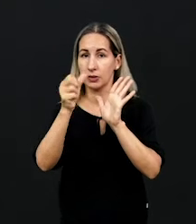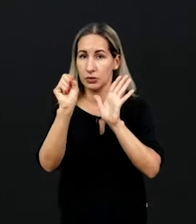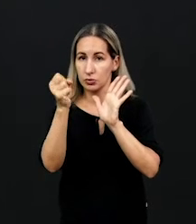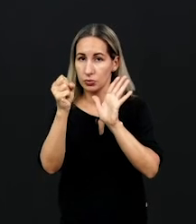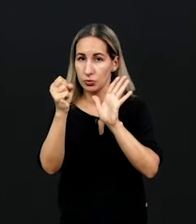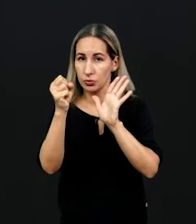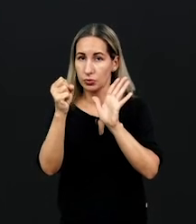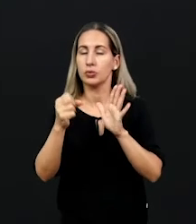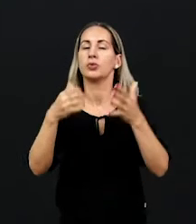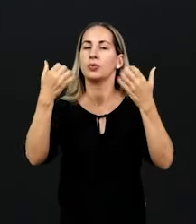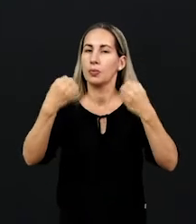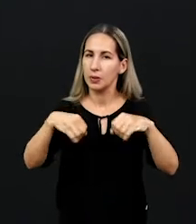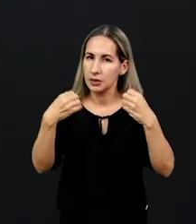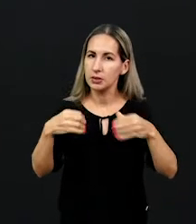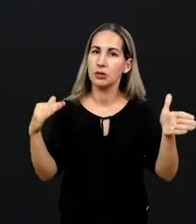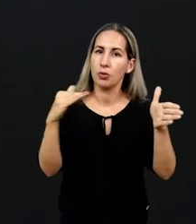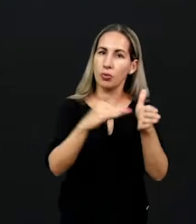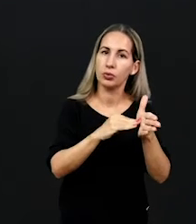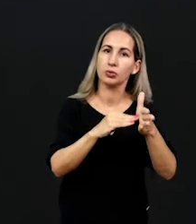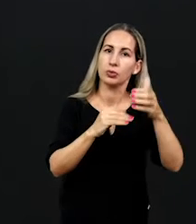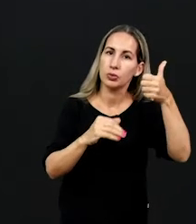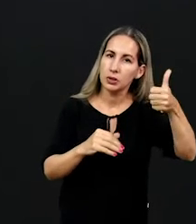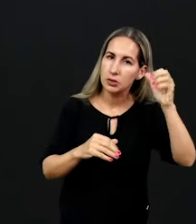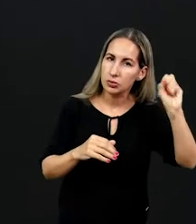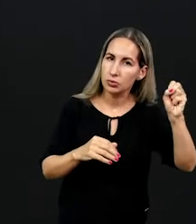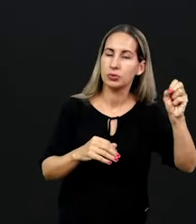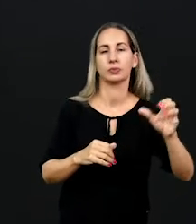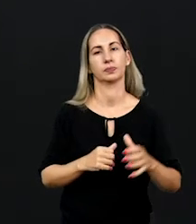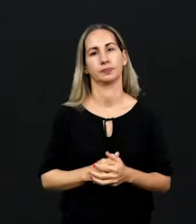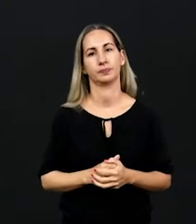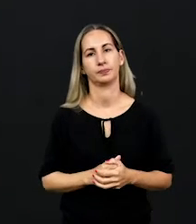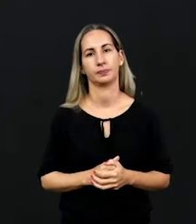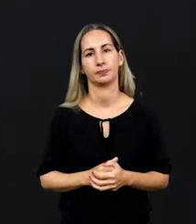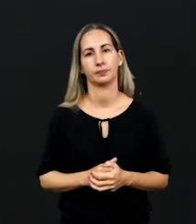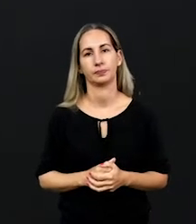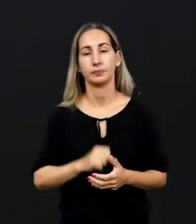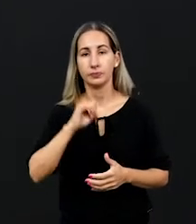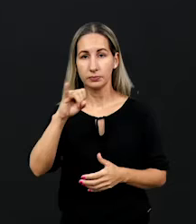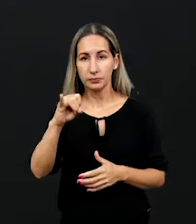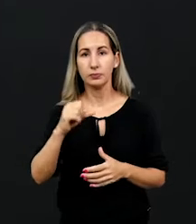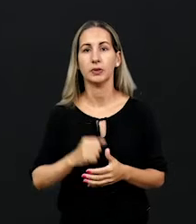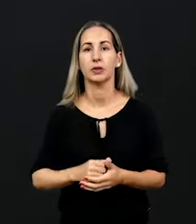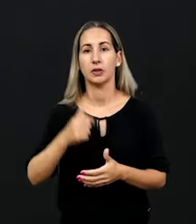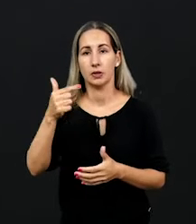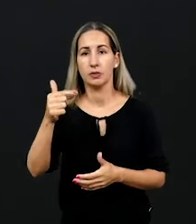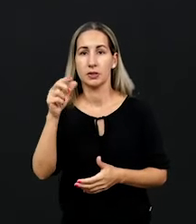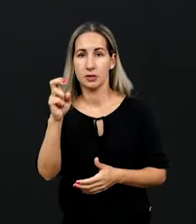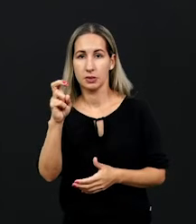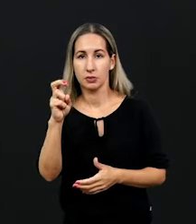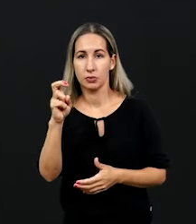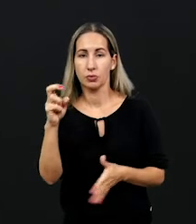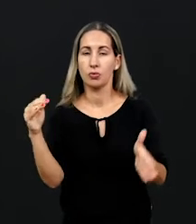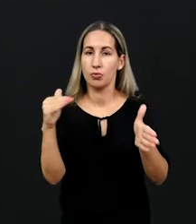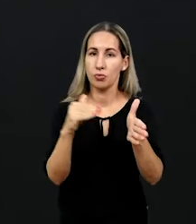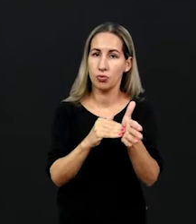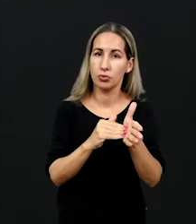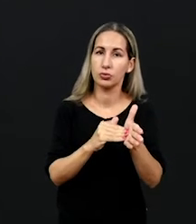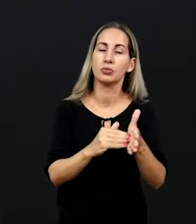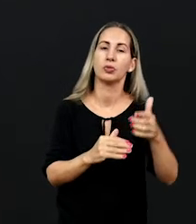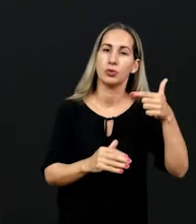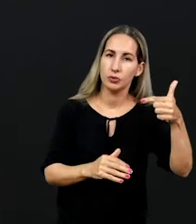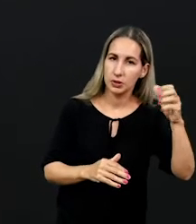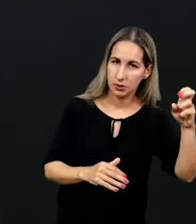18, obrigatoriamente, o último tem que ser o 18. Se aqui é o 25, o último tem que